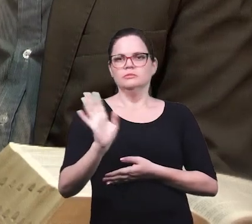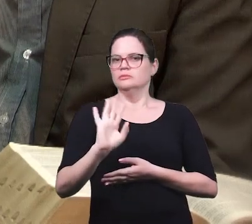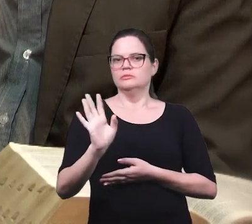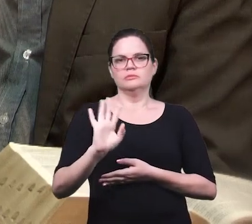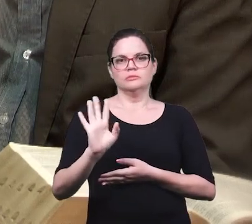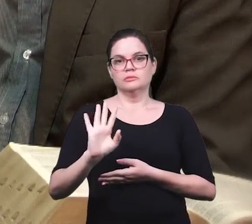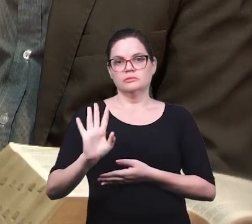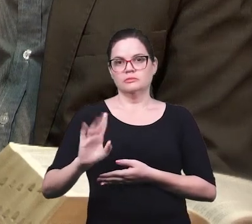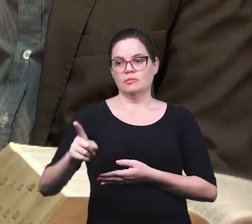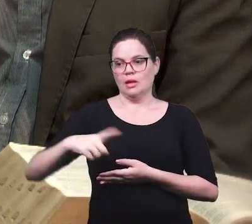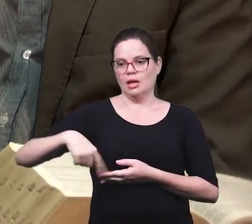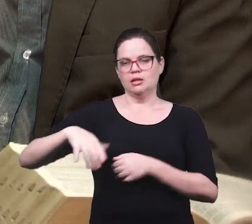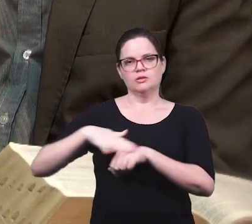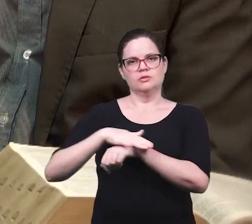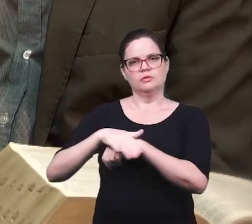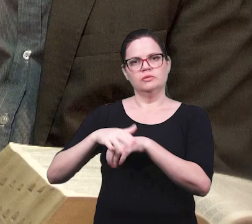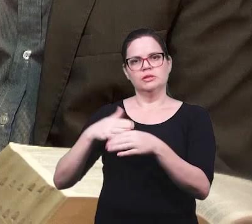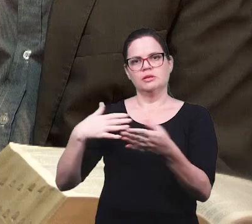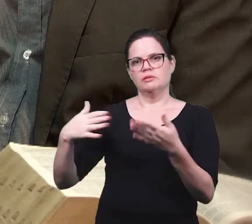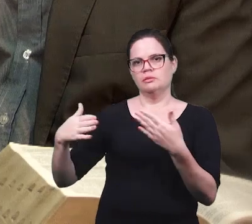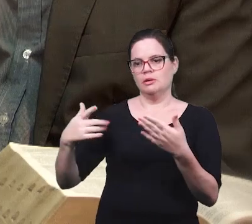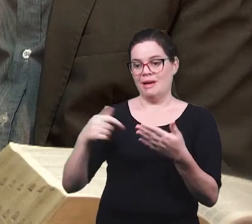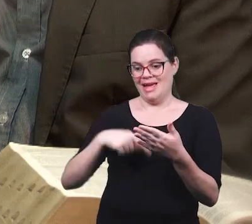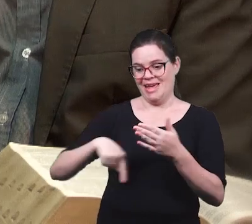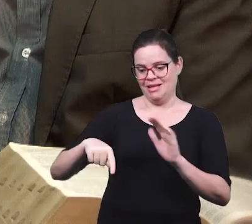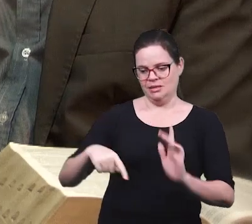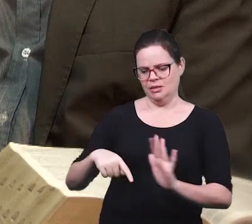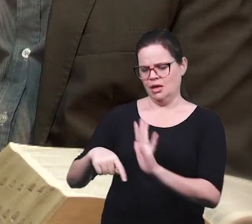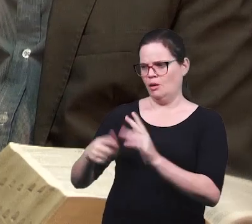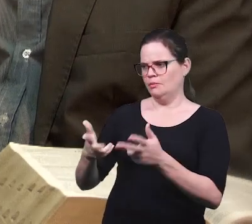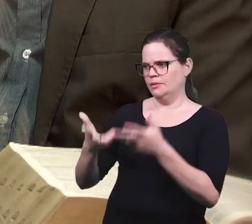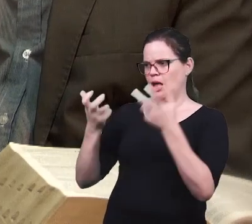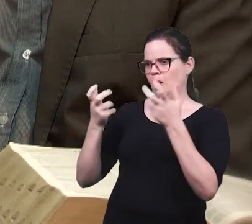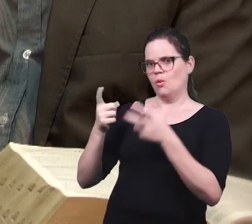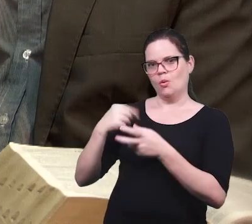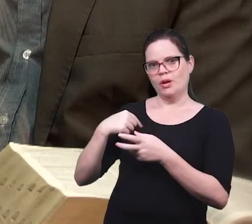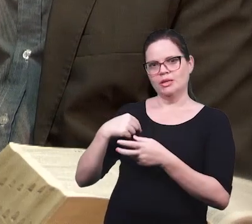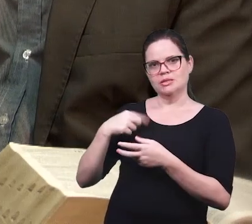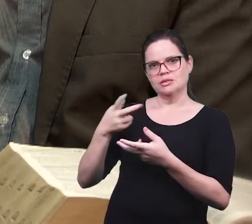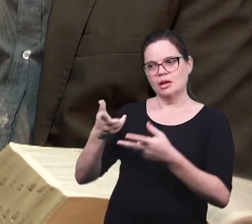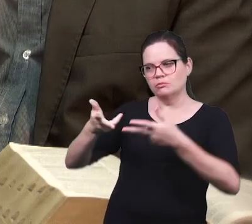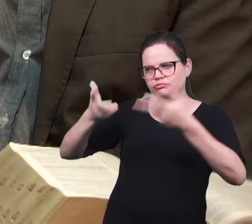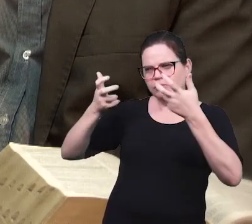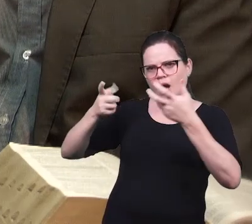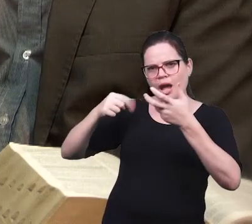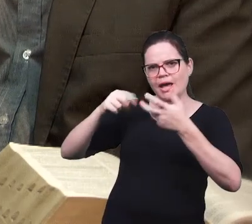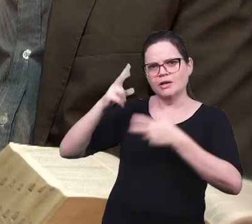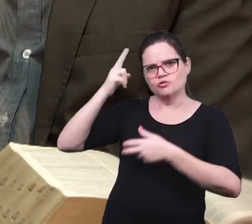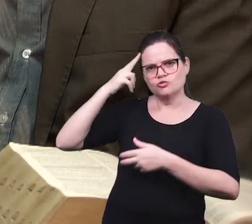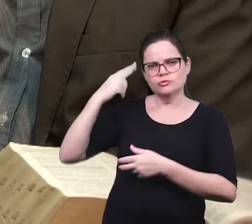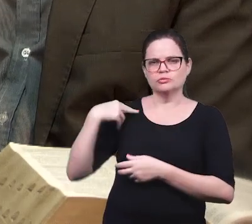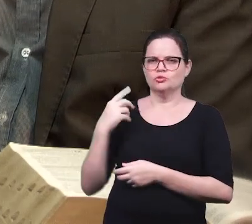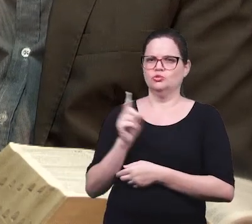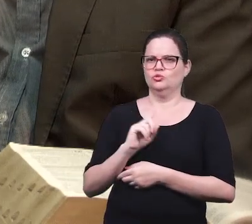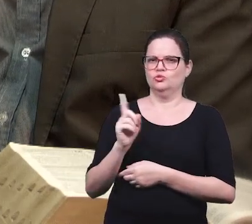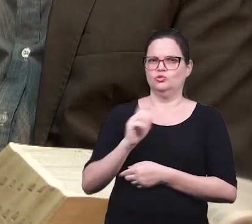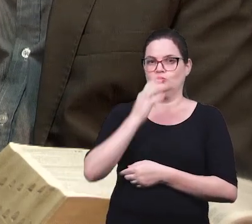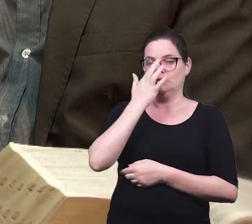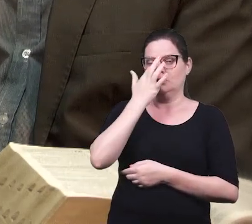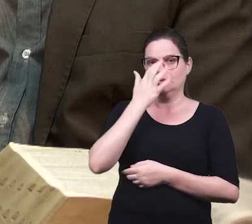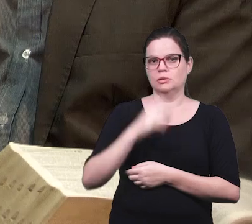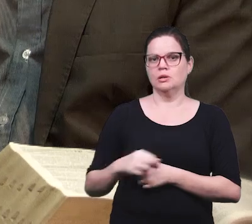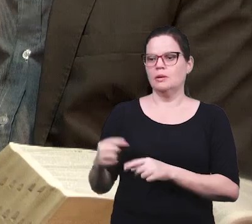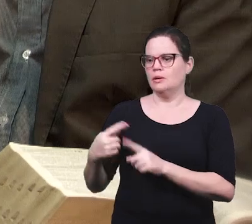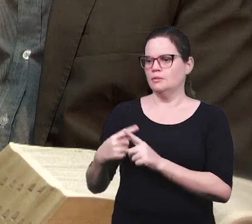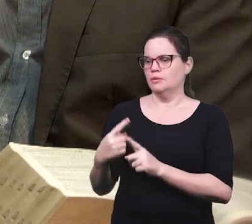pelo contrário, né? Eles conversavam entre si, eles não reconheceram, eles conversavam entre si, não sabiam que ele entendia o que eles estavam falando,